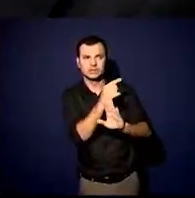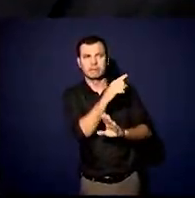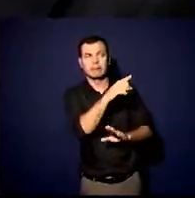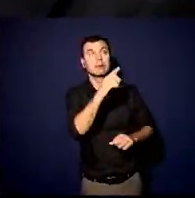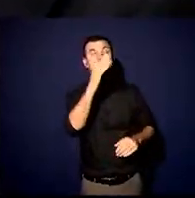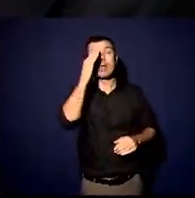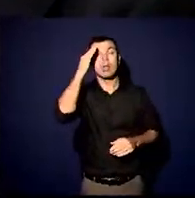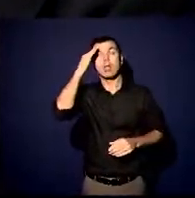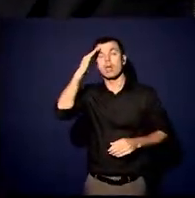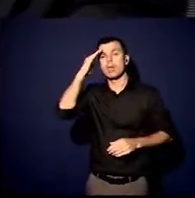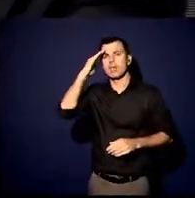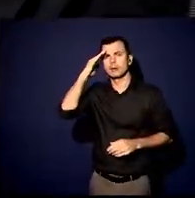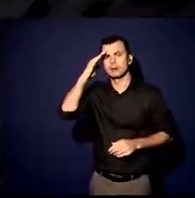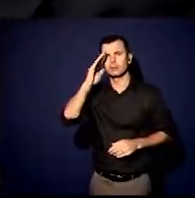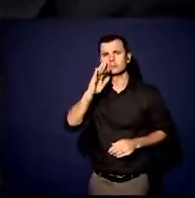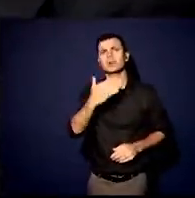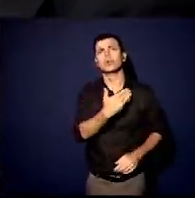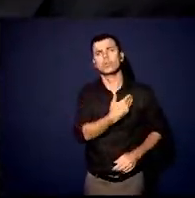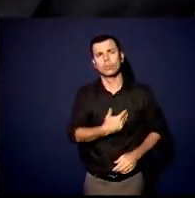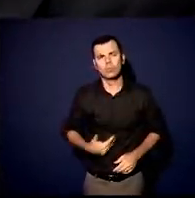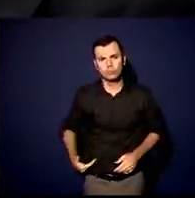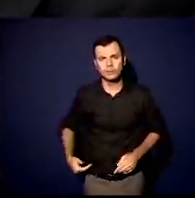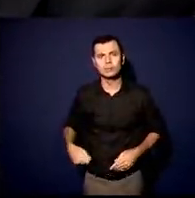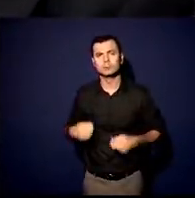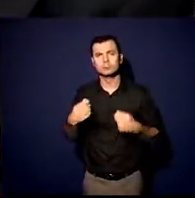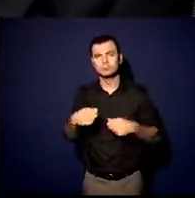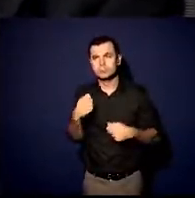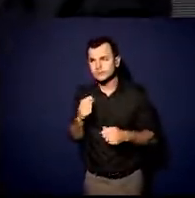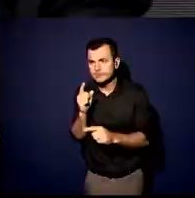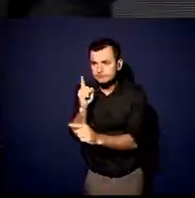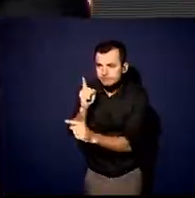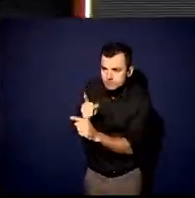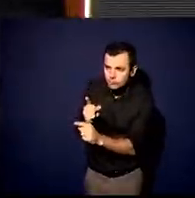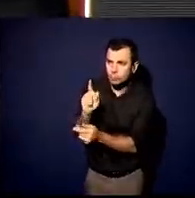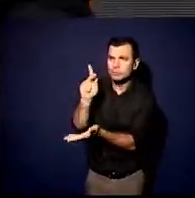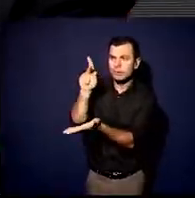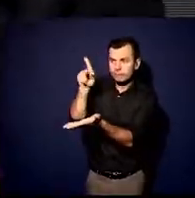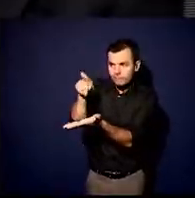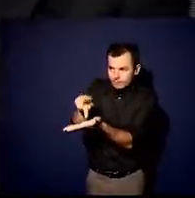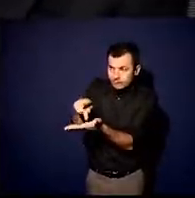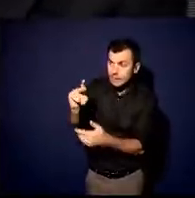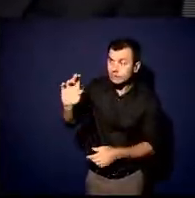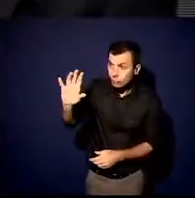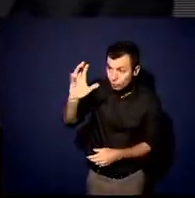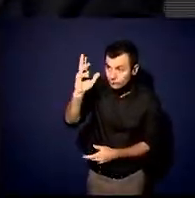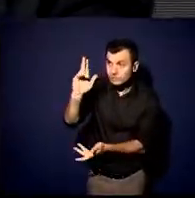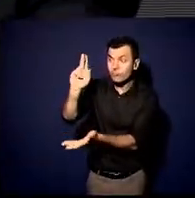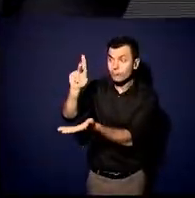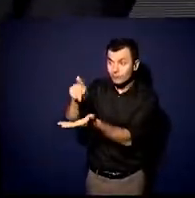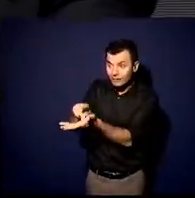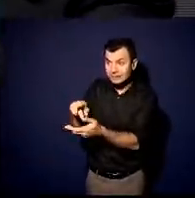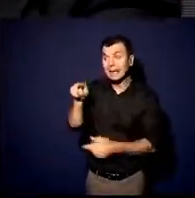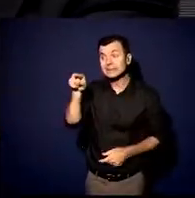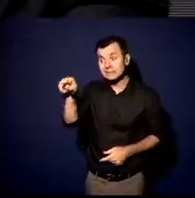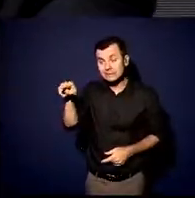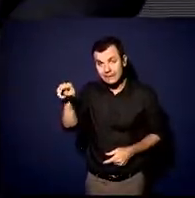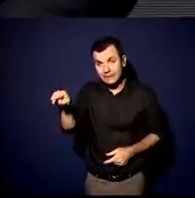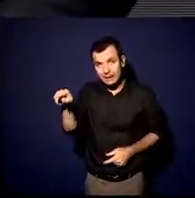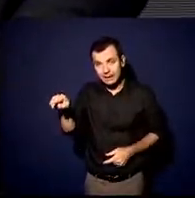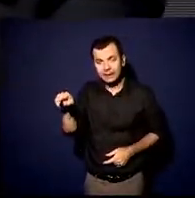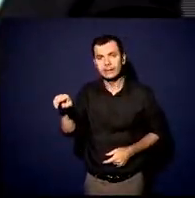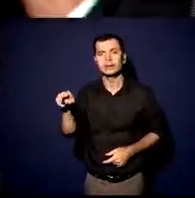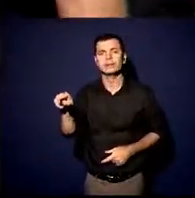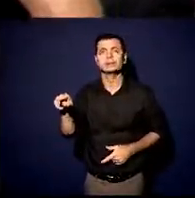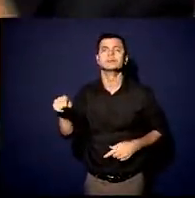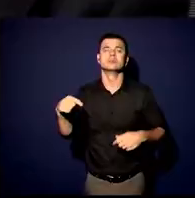governo é buscar a verdade nos Fatos e agir nos fatos não Bastando exclusivamente